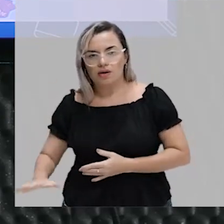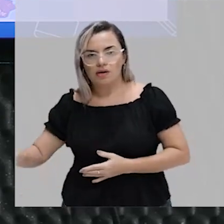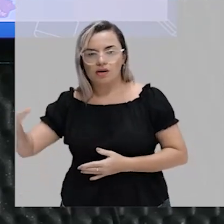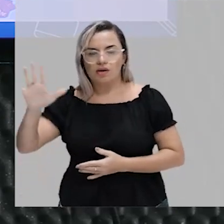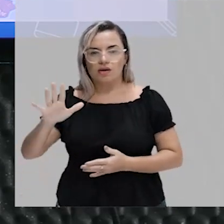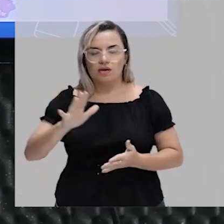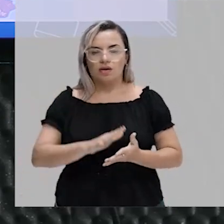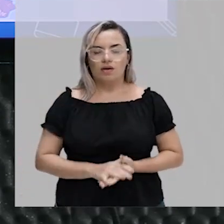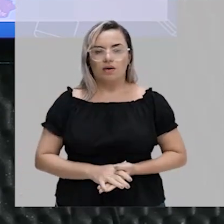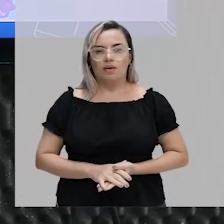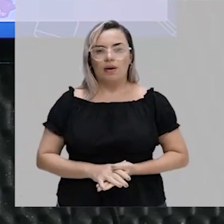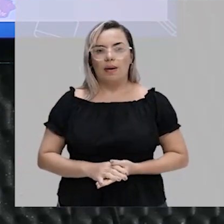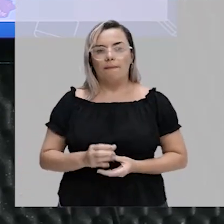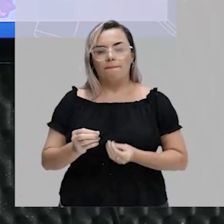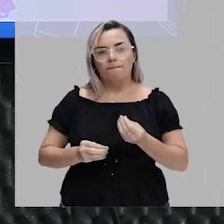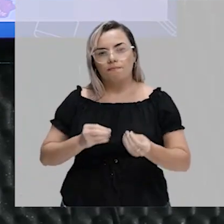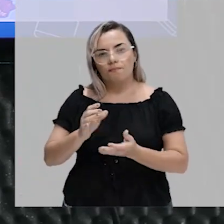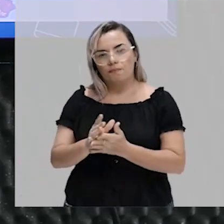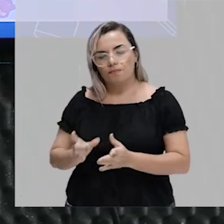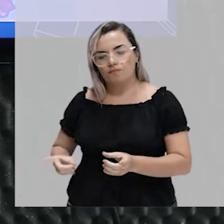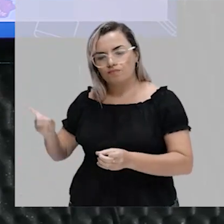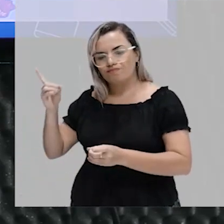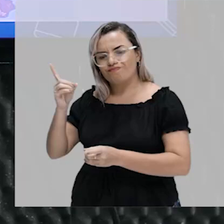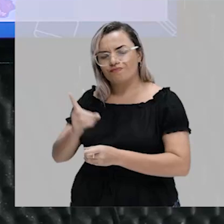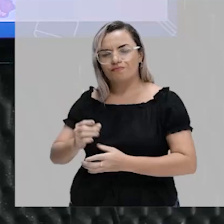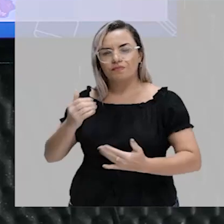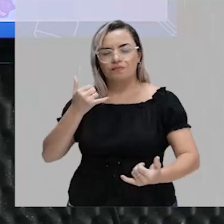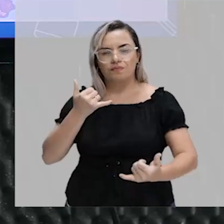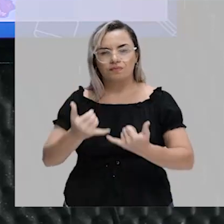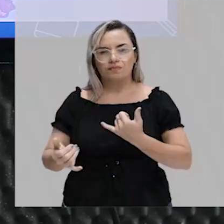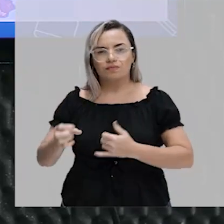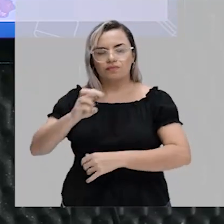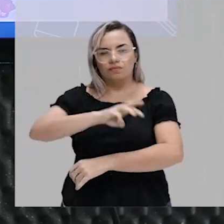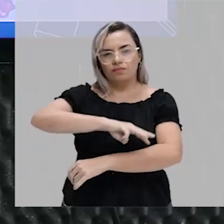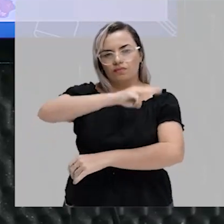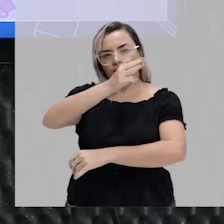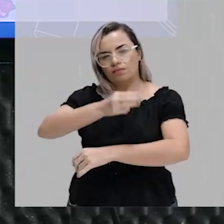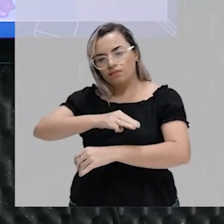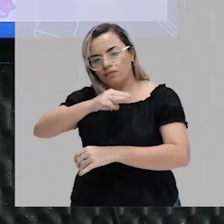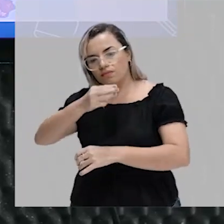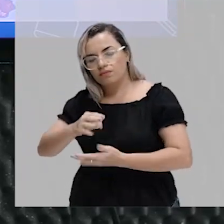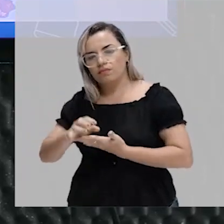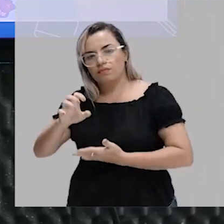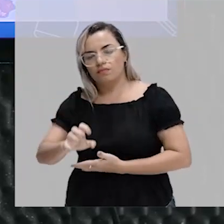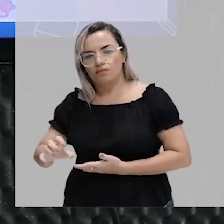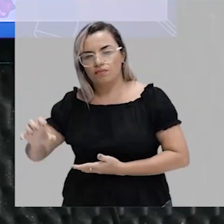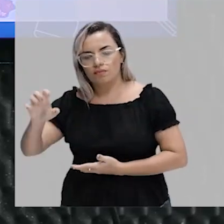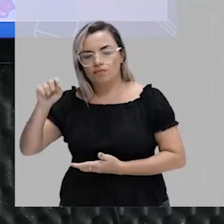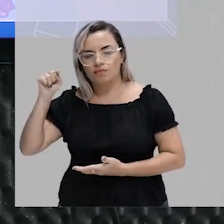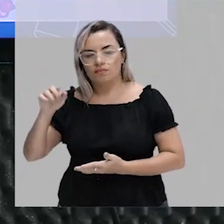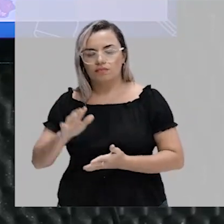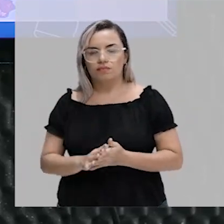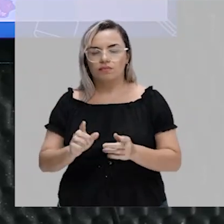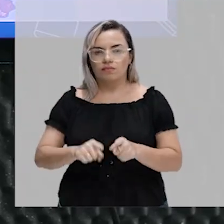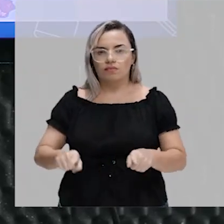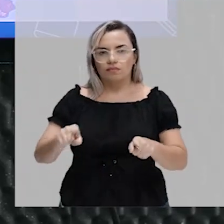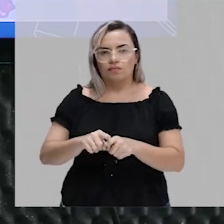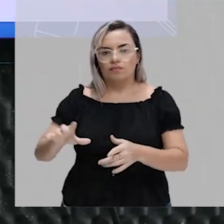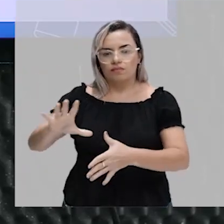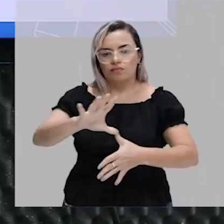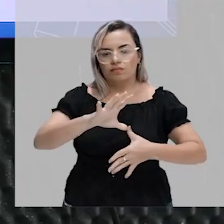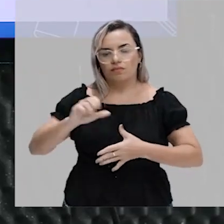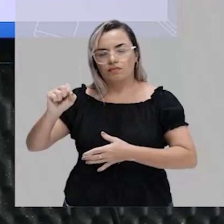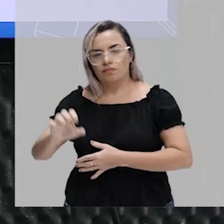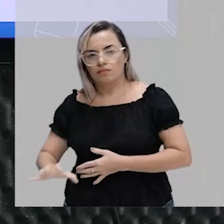encontra as semelhantes cadeias de montanhas que são encontradas nas mesmas regiões de encaixe nesses continentes,